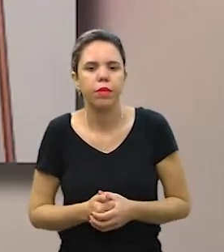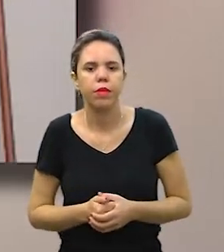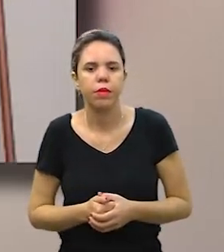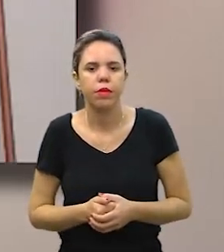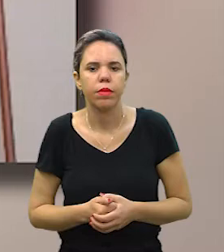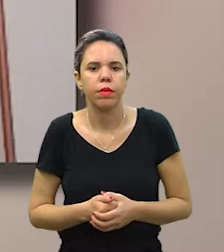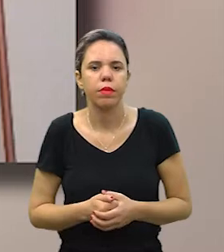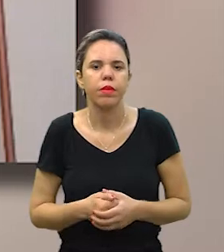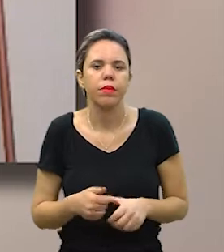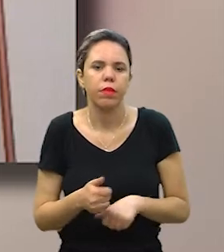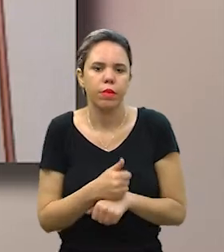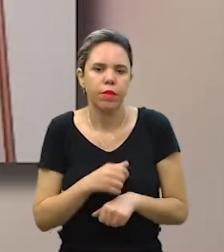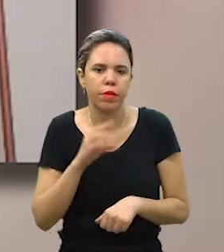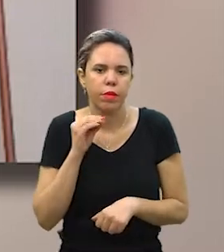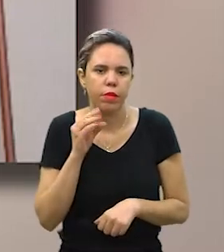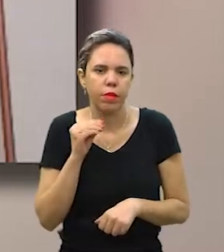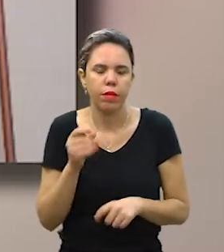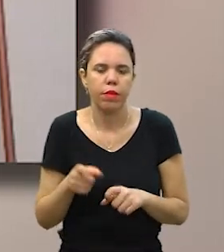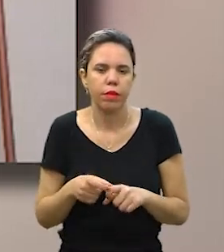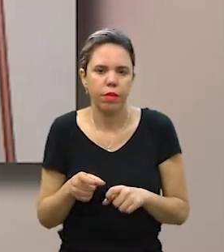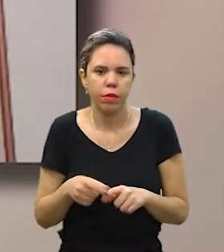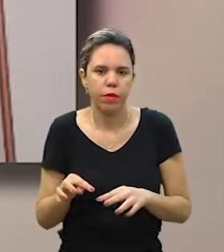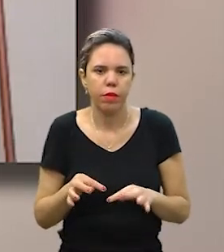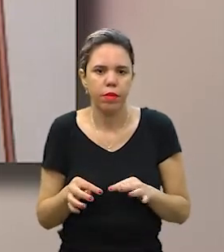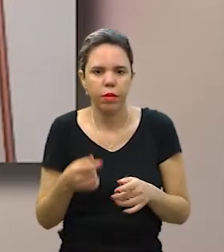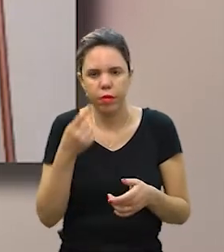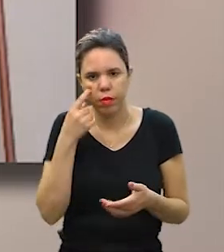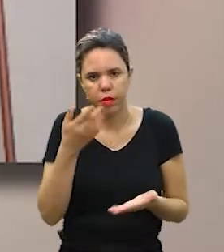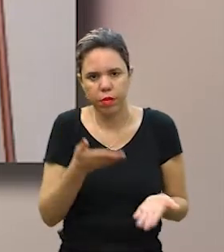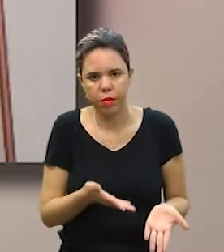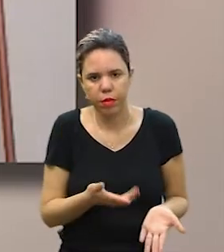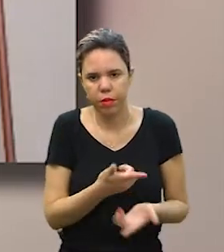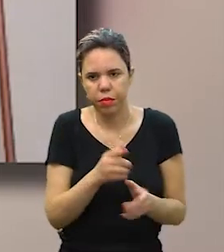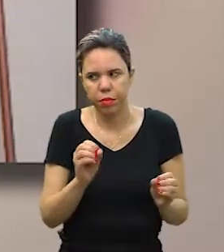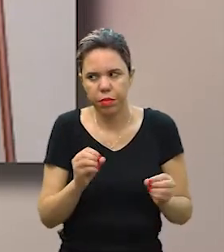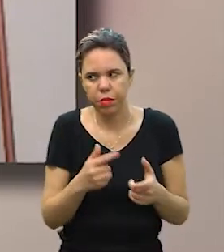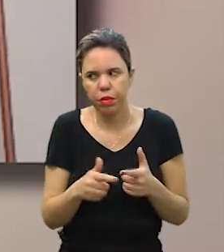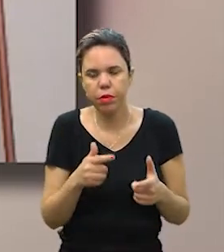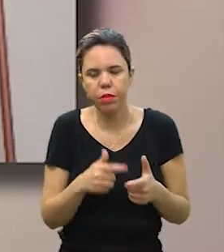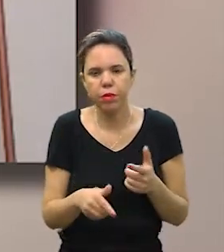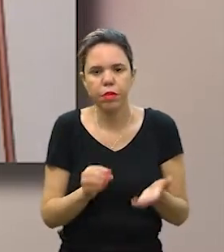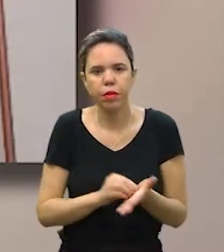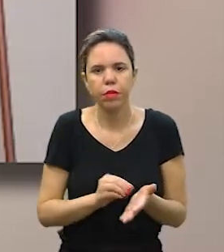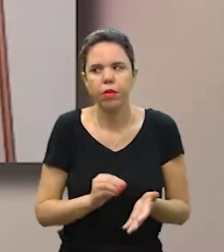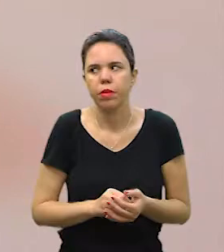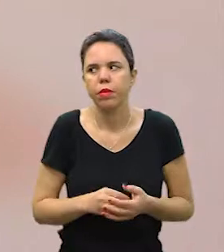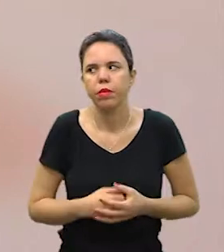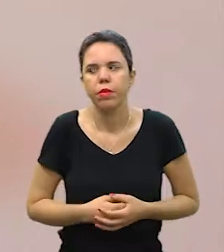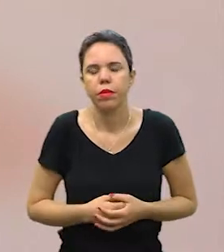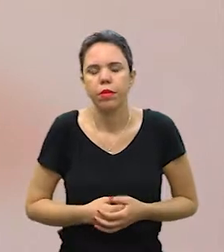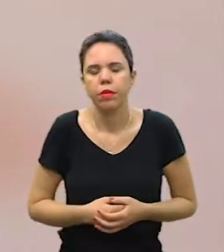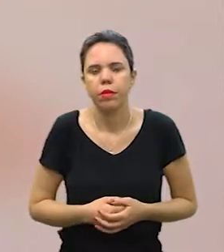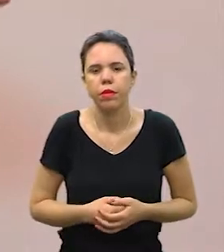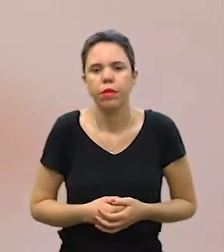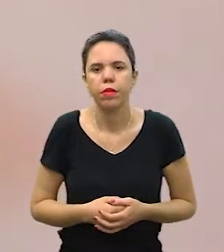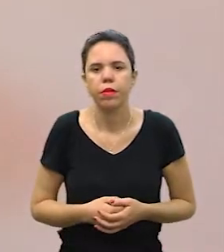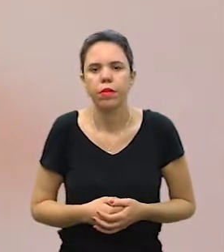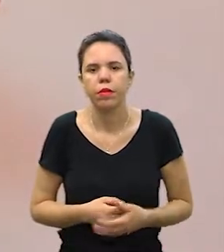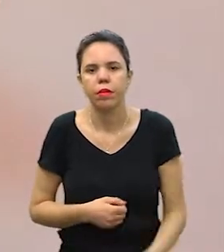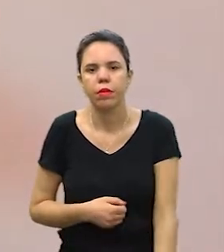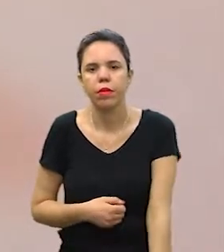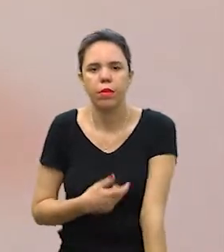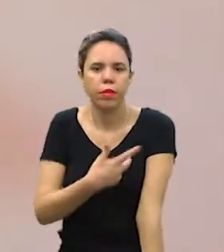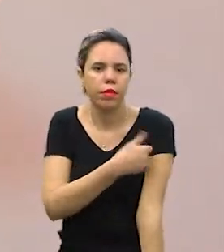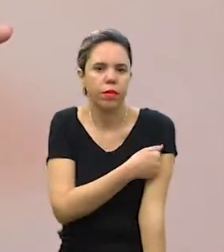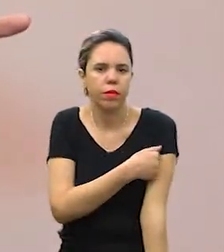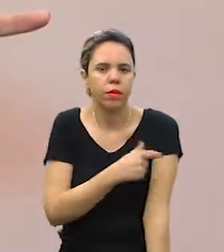pelo agente de saúde ou pelo pediatra, para ver se não tem nada em falta aí. Ô, Ticiane, com